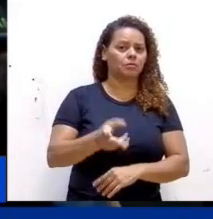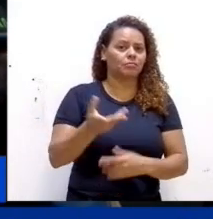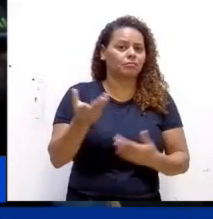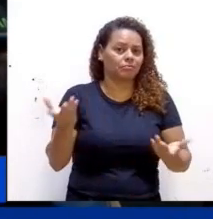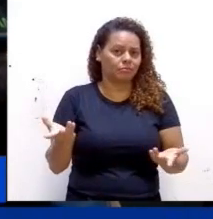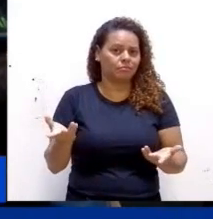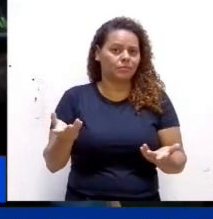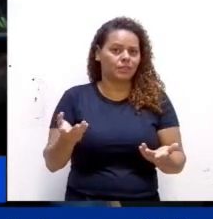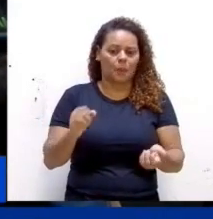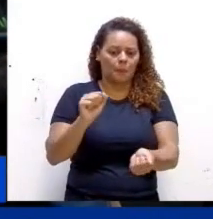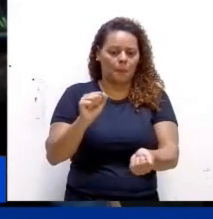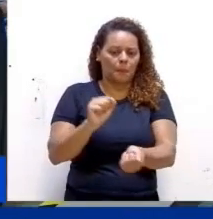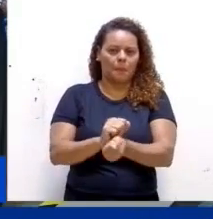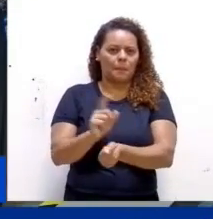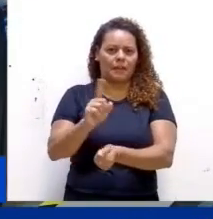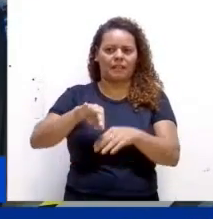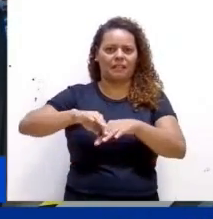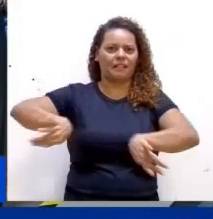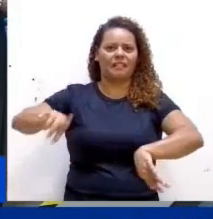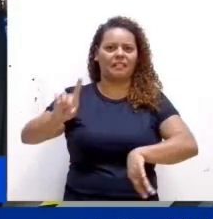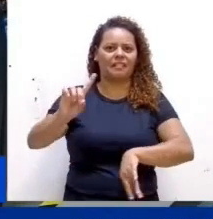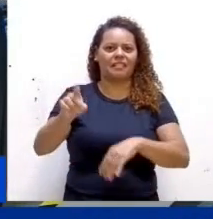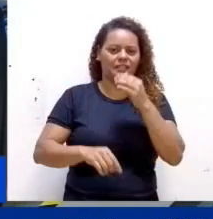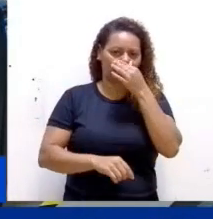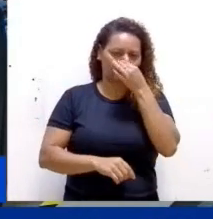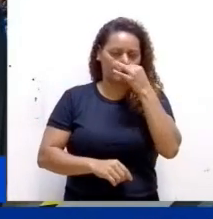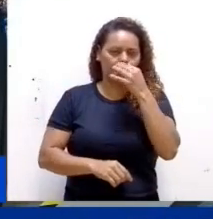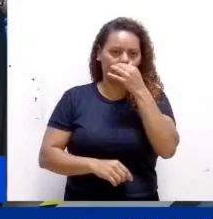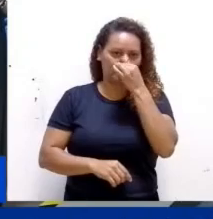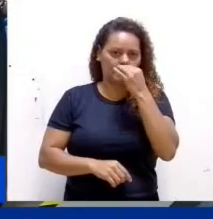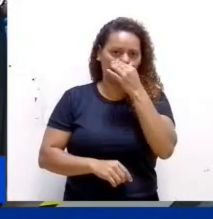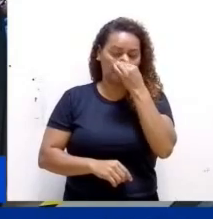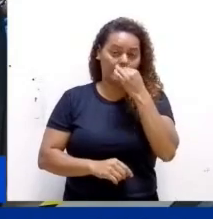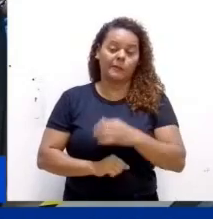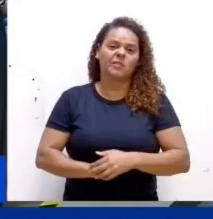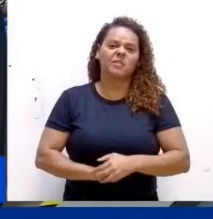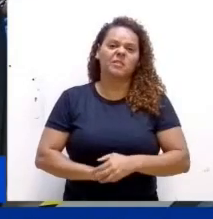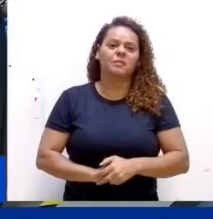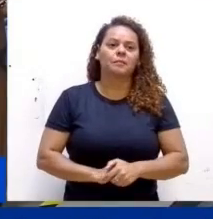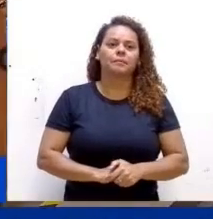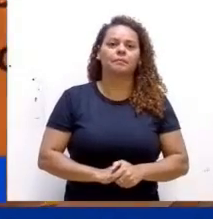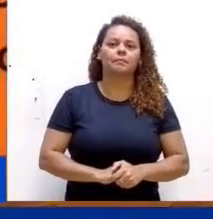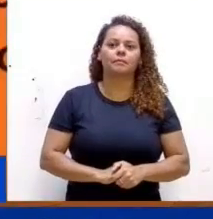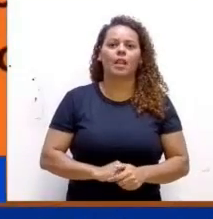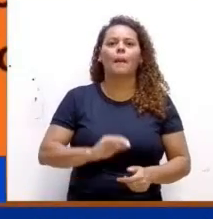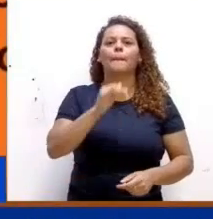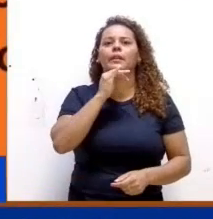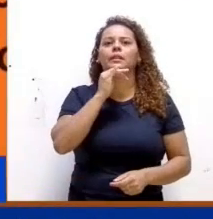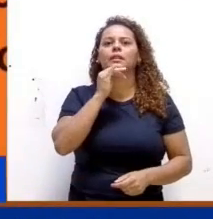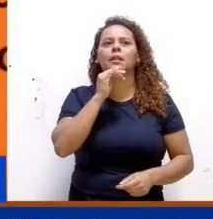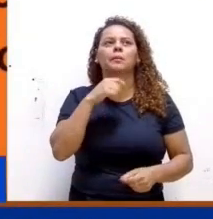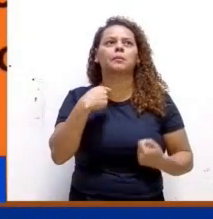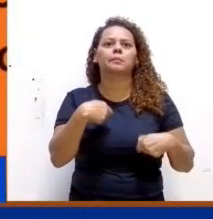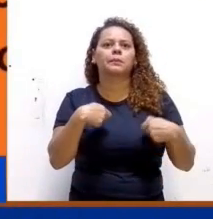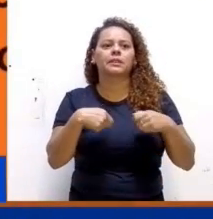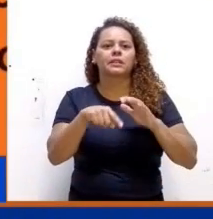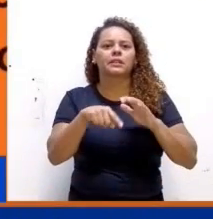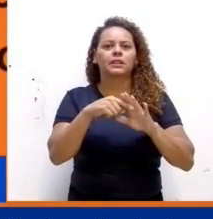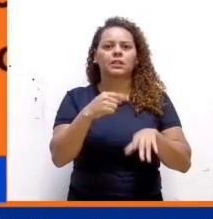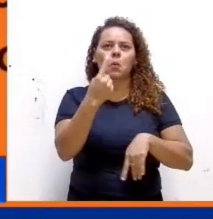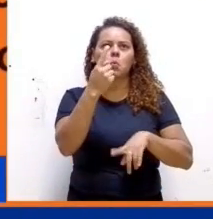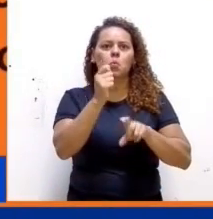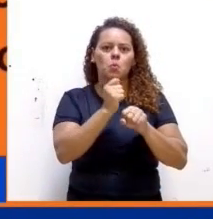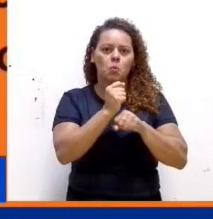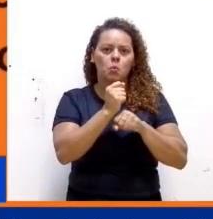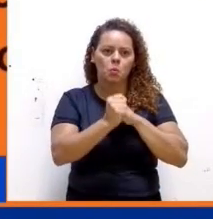O que mais? Uma relação duradoura. Eu não disse um requisito mínimo, há 1 ano, 6 meses,